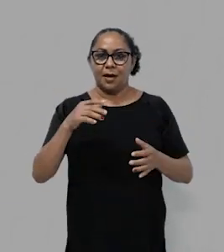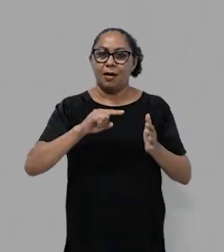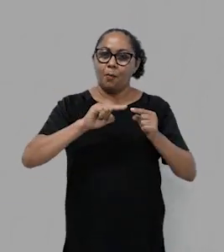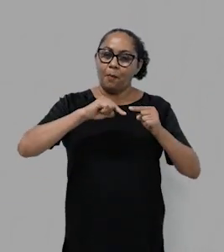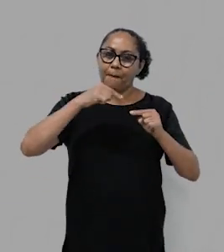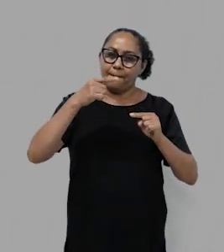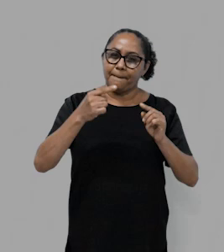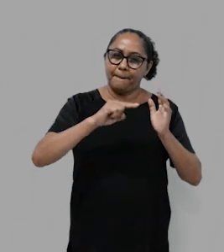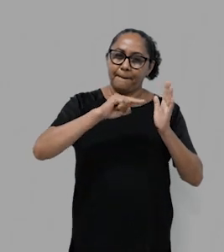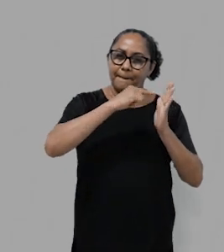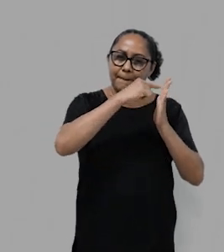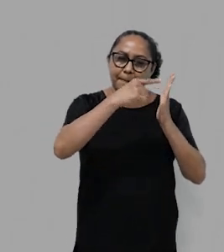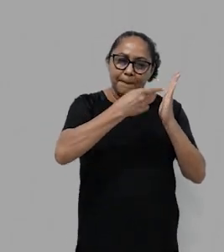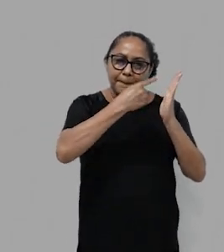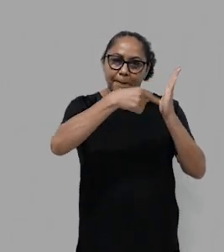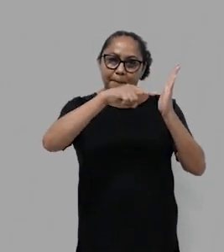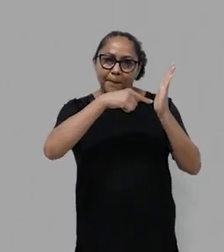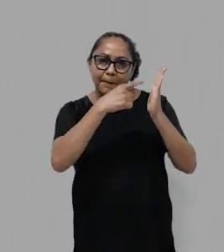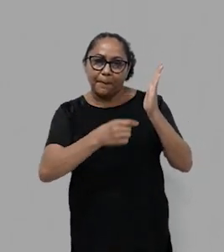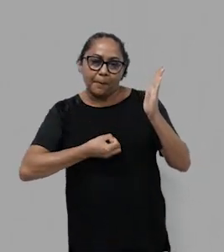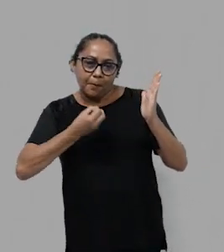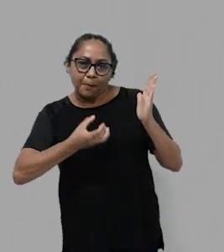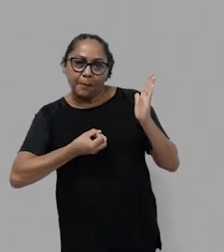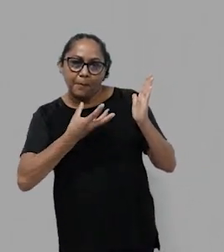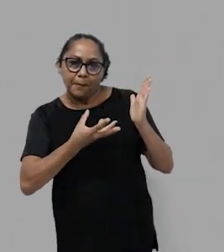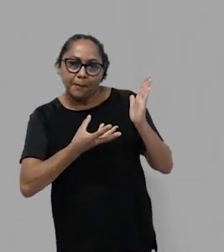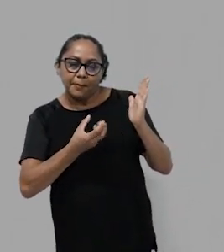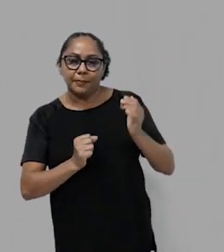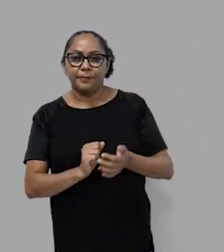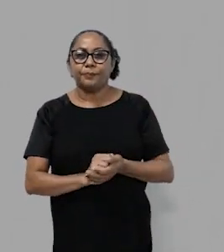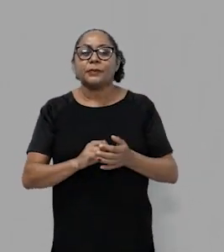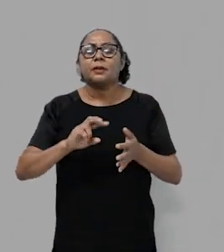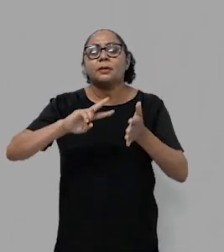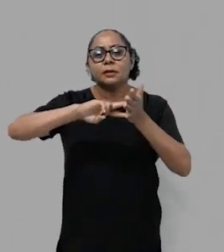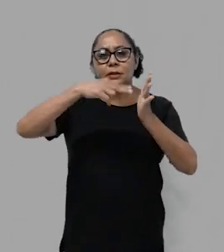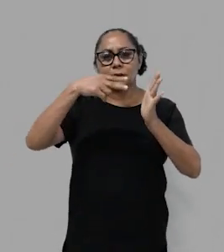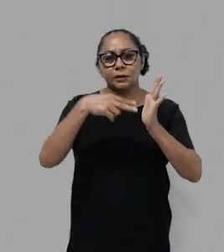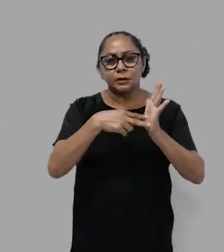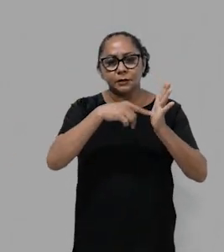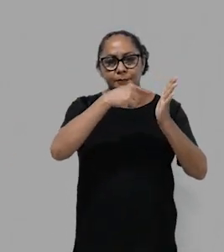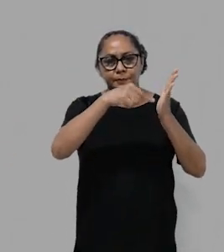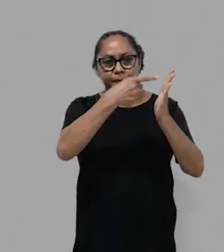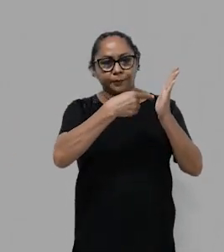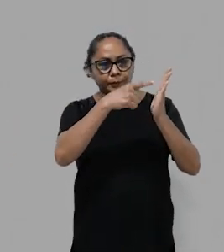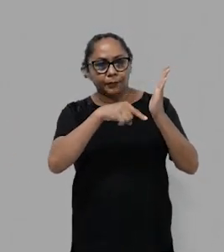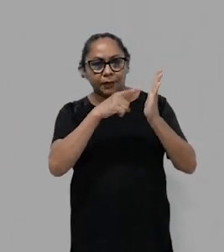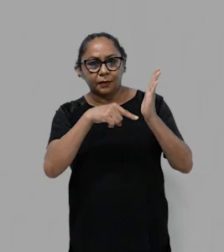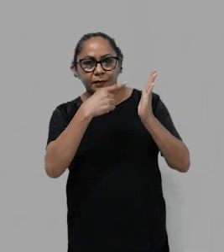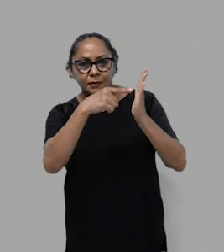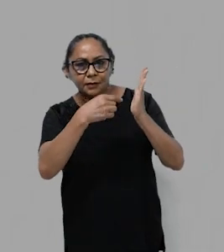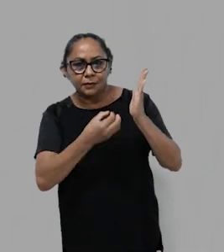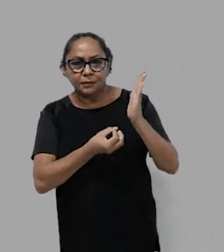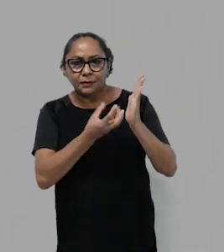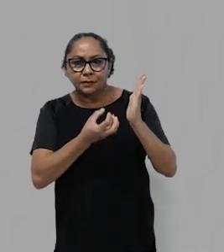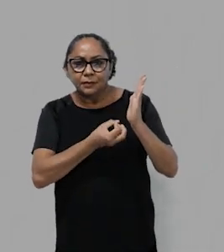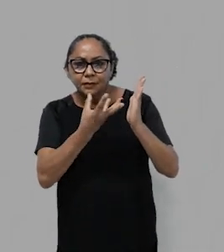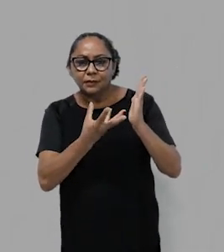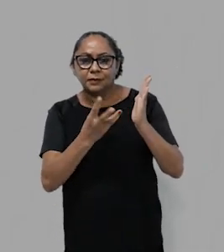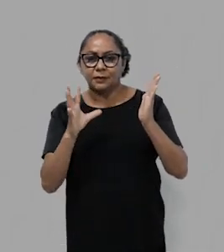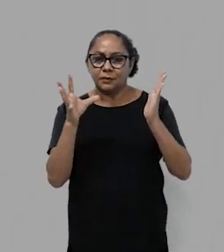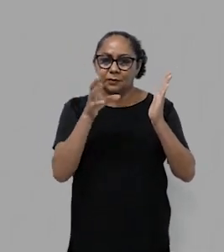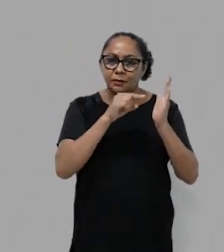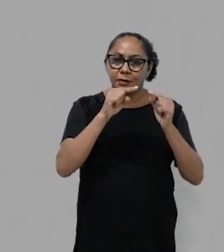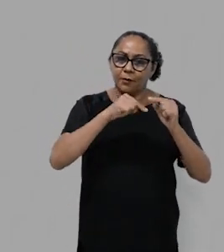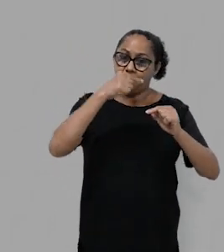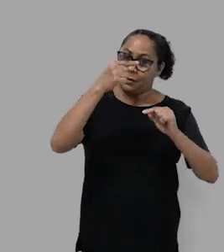o pós-impressionismo. Só para a gente localizar, o que é o pós-impressionismo? Parece piada o que eu vou dizer, mas o pós-impressionismo foi o que